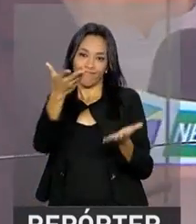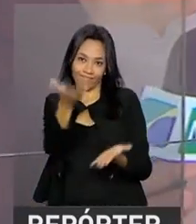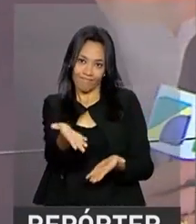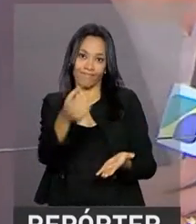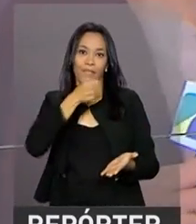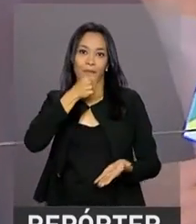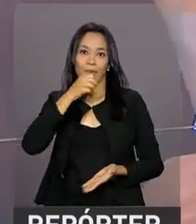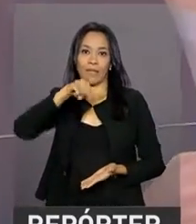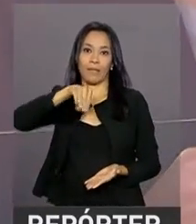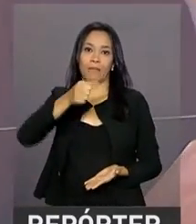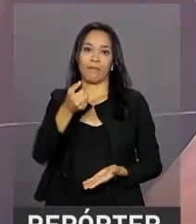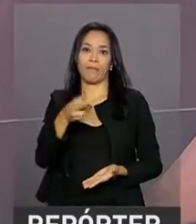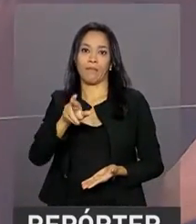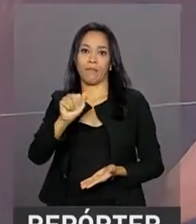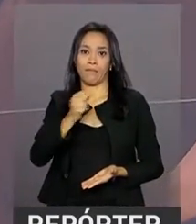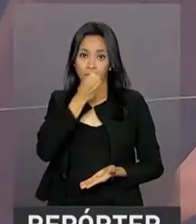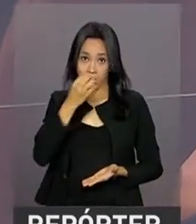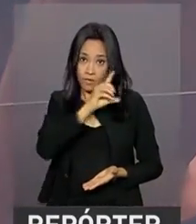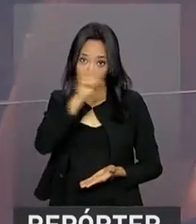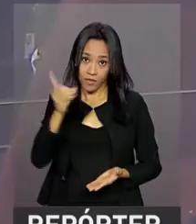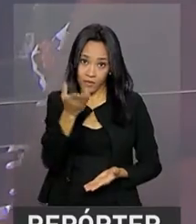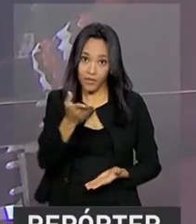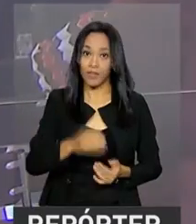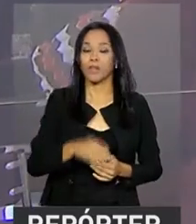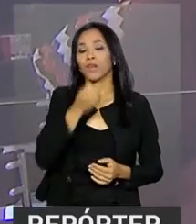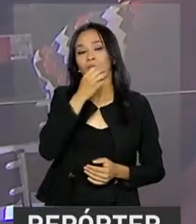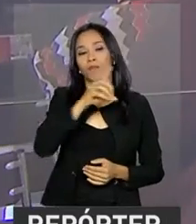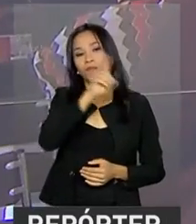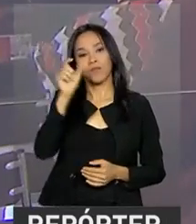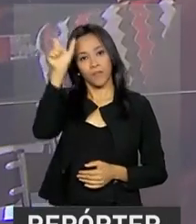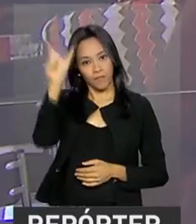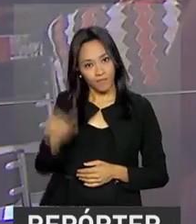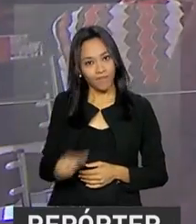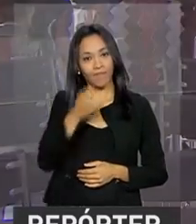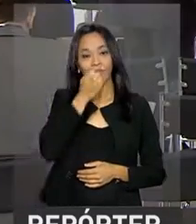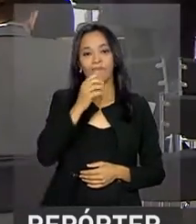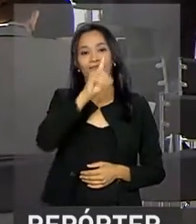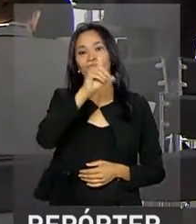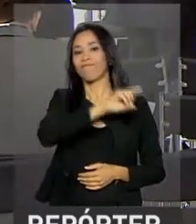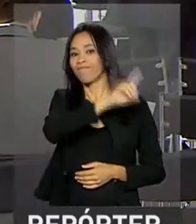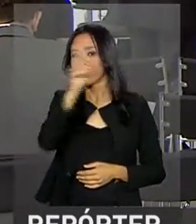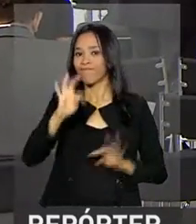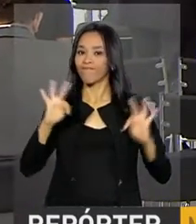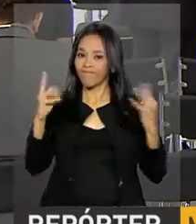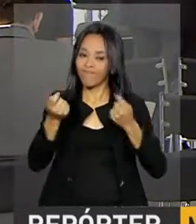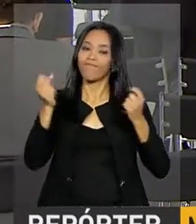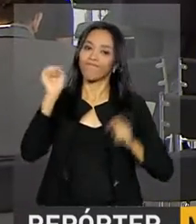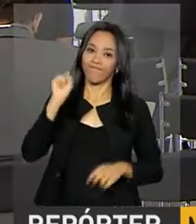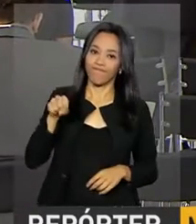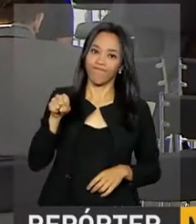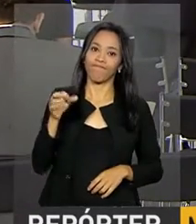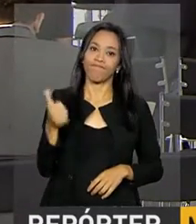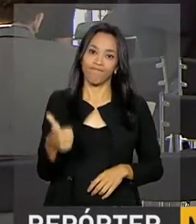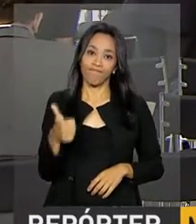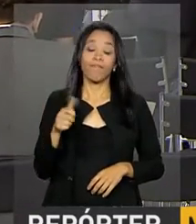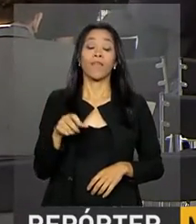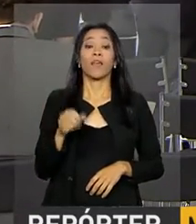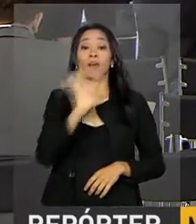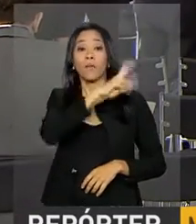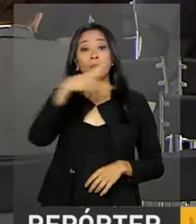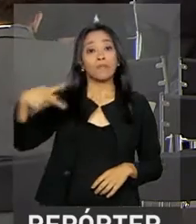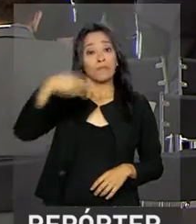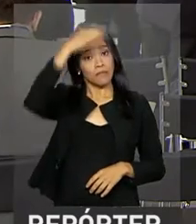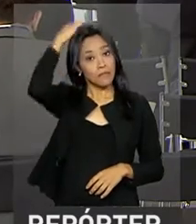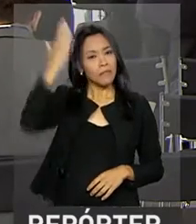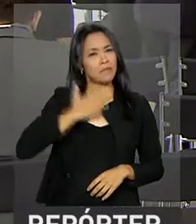bom dia para você. Bom dia para você, Leandro. Bom dia a todos. É isso mesmo, Leandro. O presidente Michel Temer